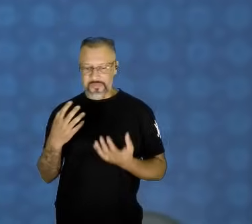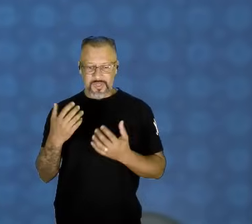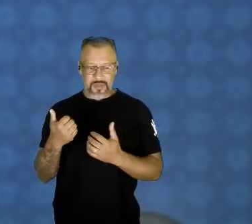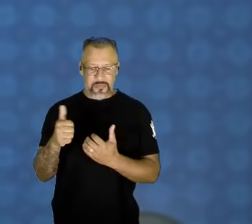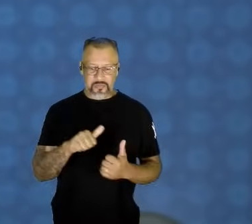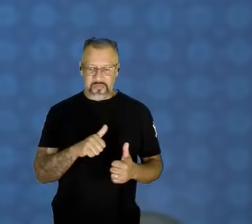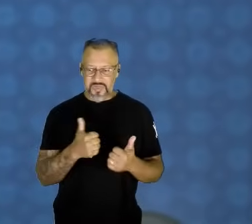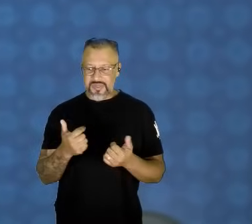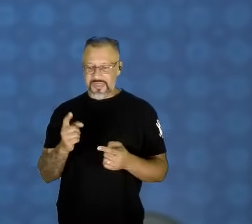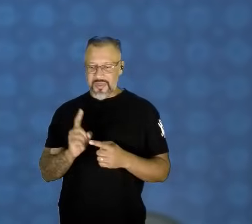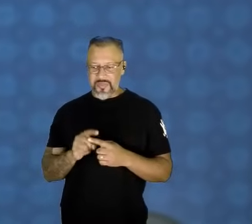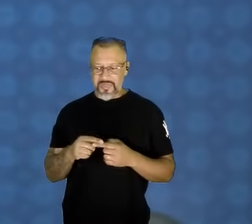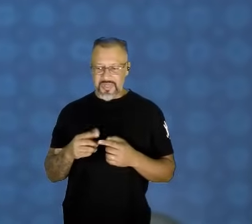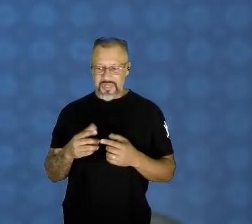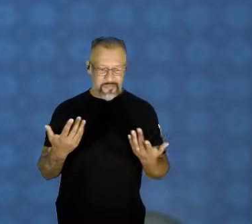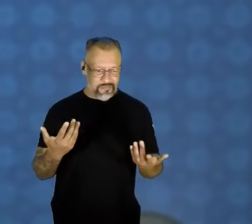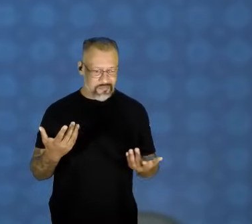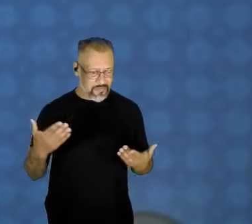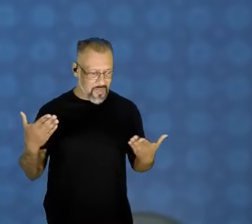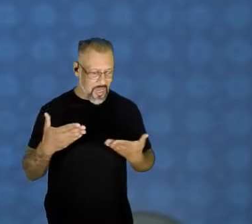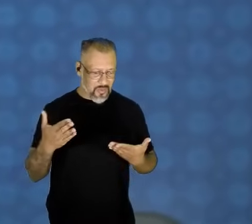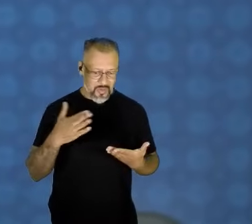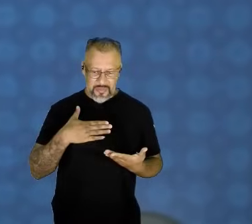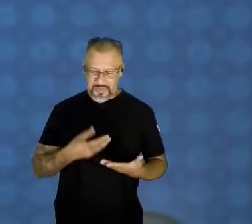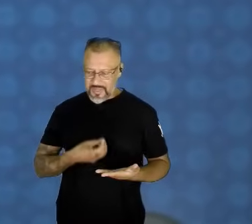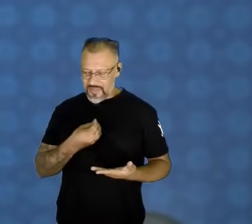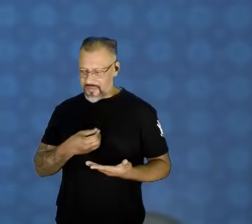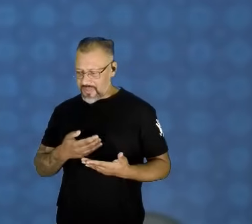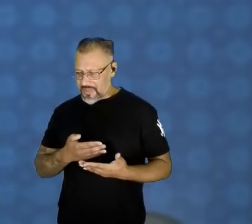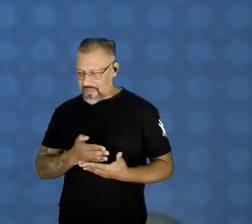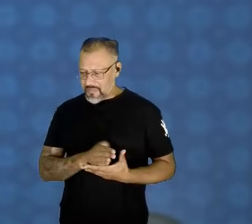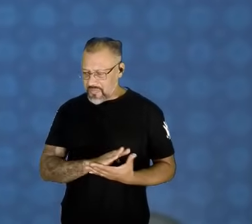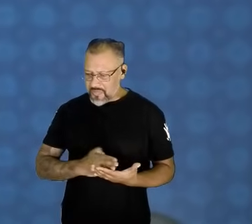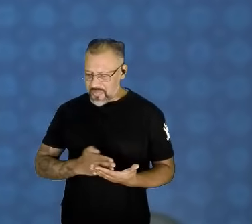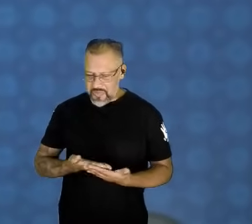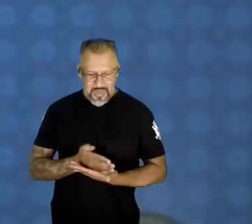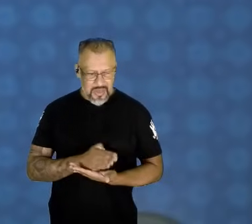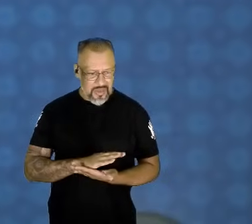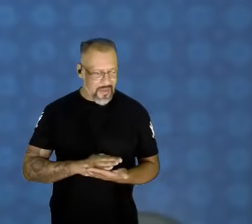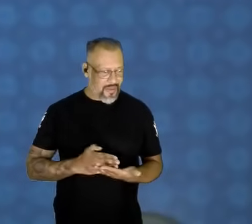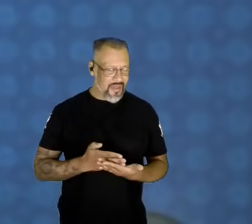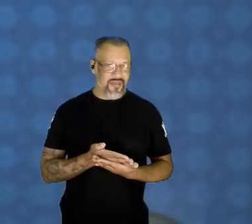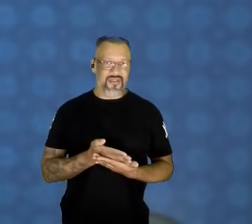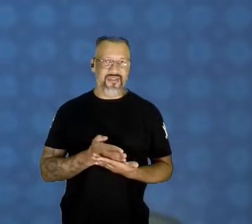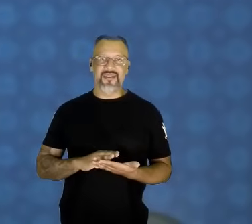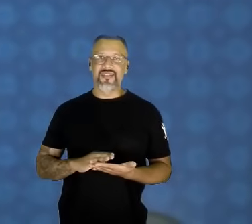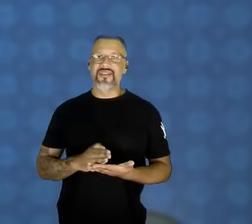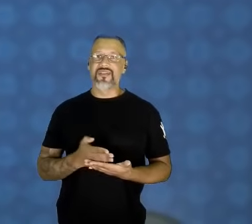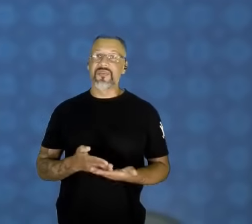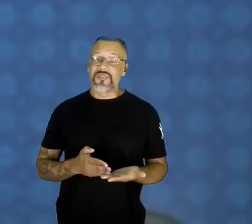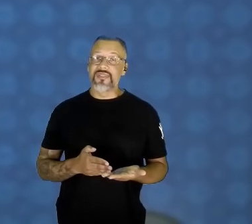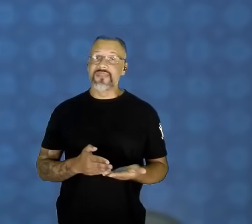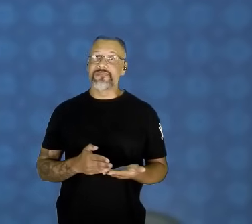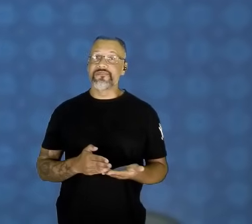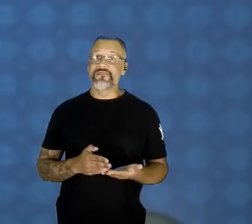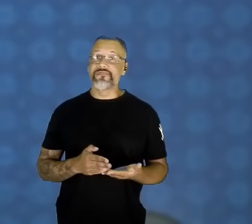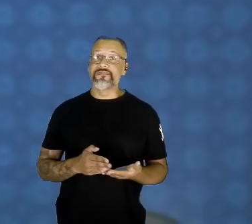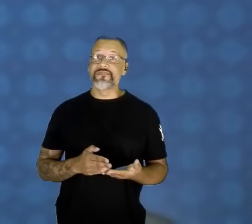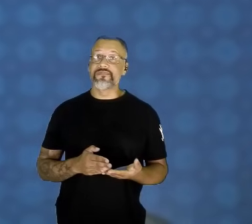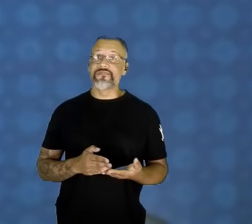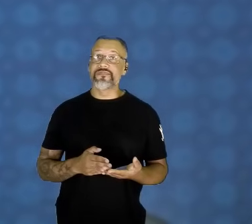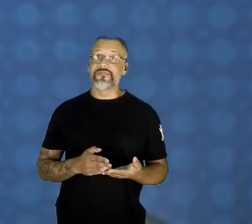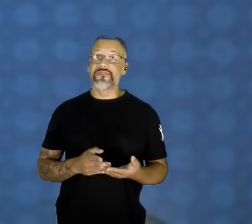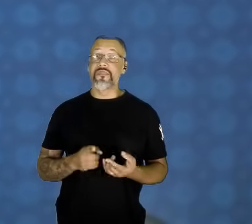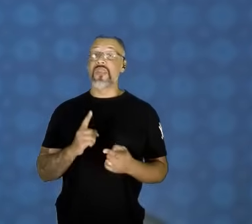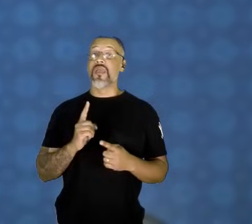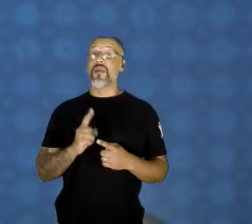era administrável está insuportável? Então isso que eu estou chamando de catástrofe, isso que eu estou chamando